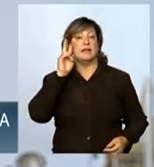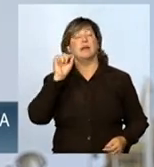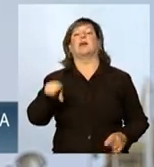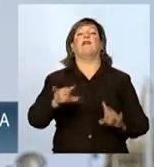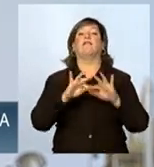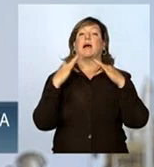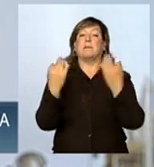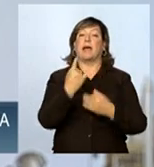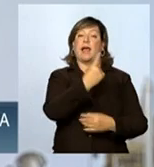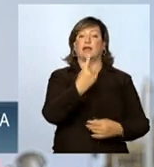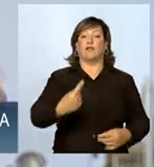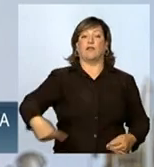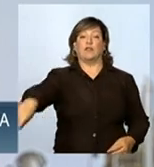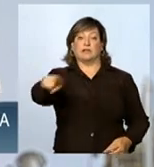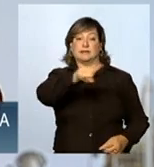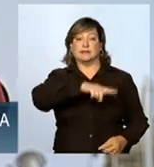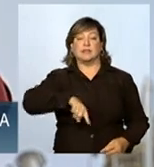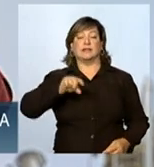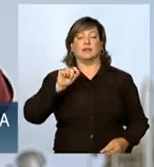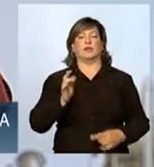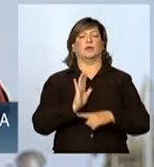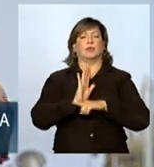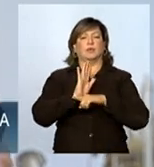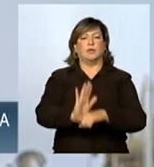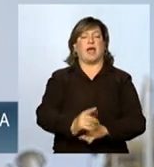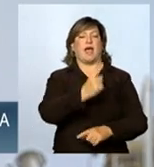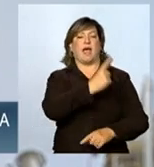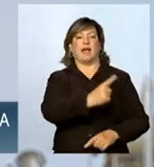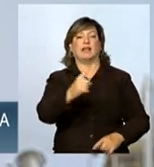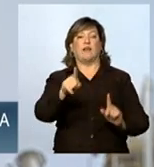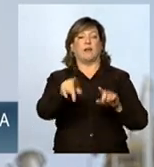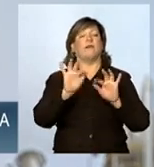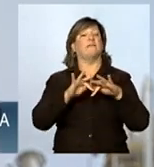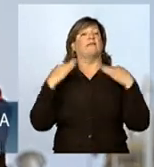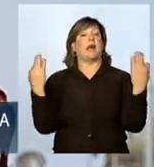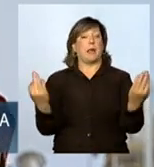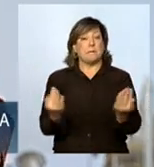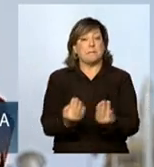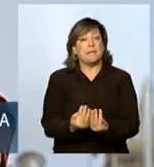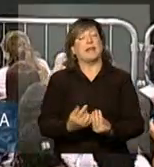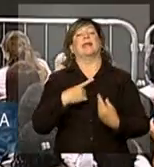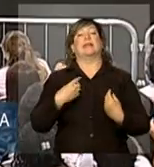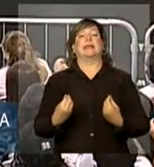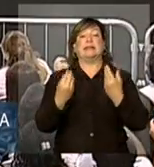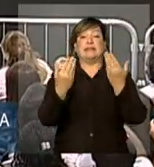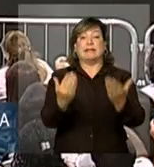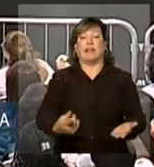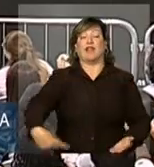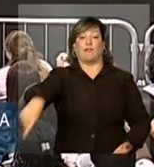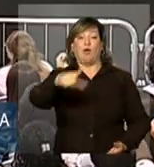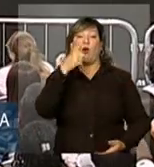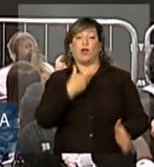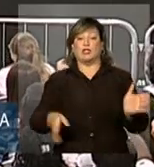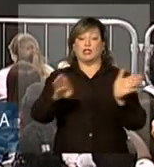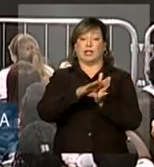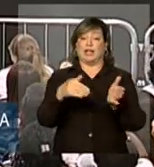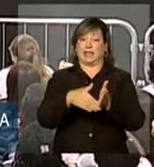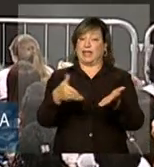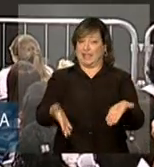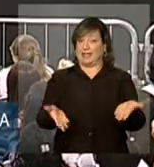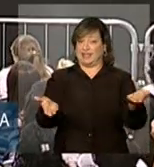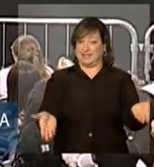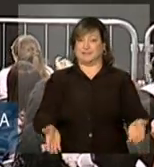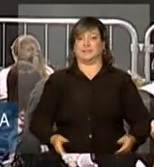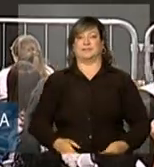famílias de cada um de vocês, o apoio que cada uma das suas famílias deram para que vocês chegassem até aqui.